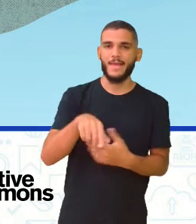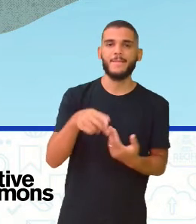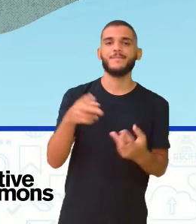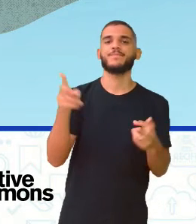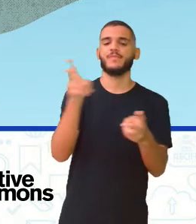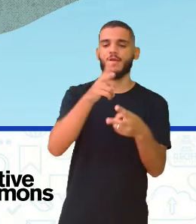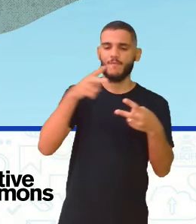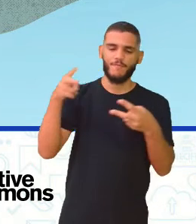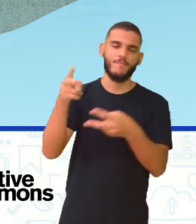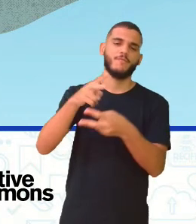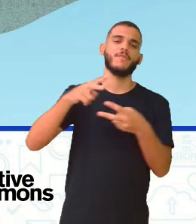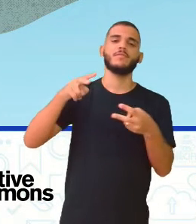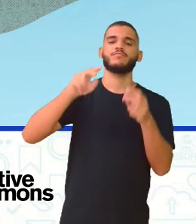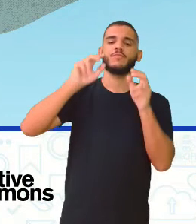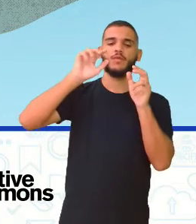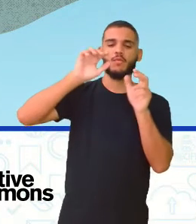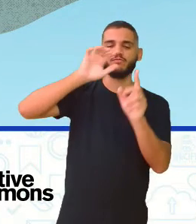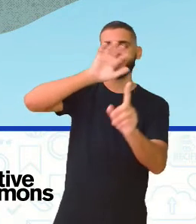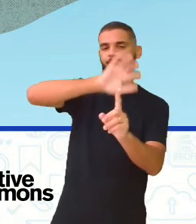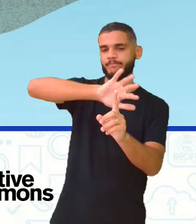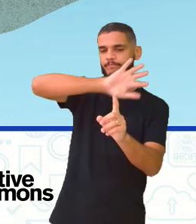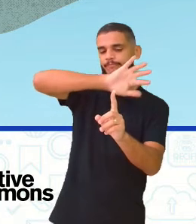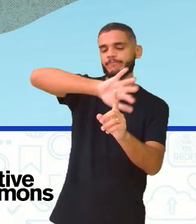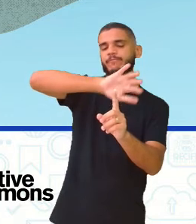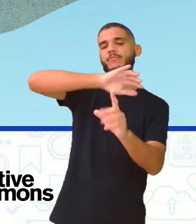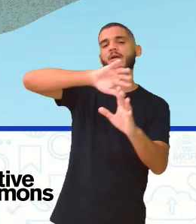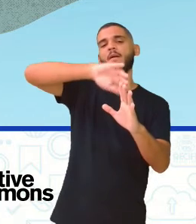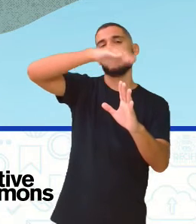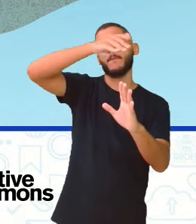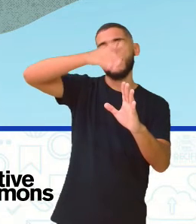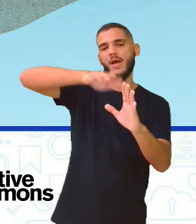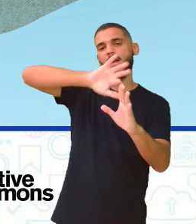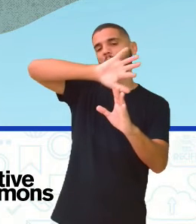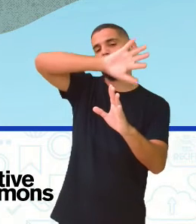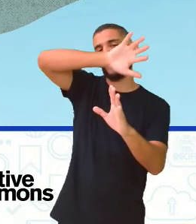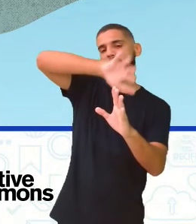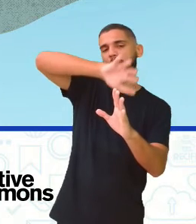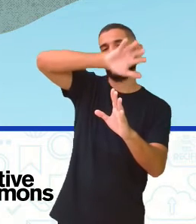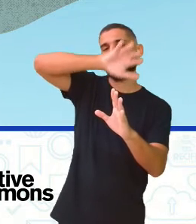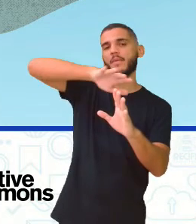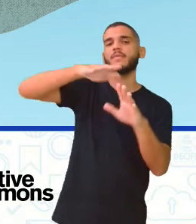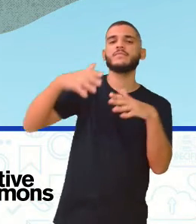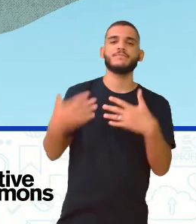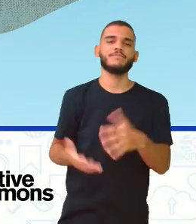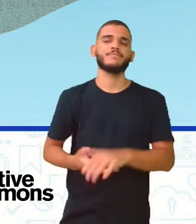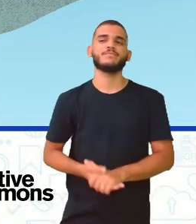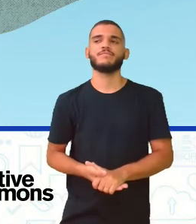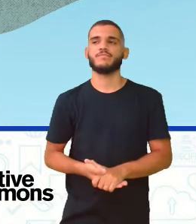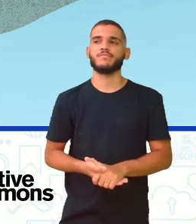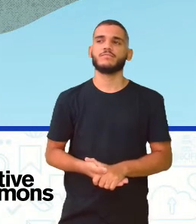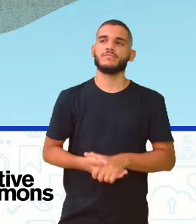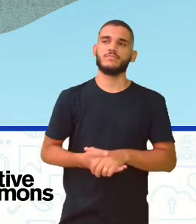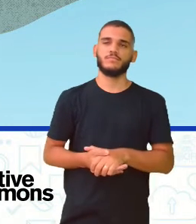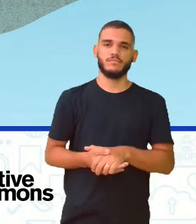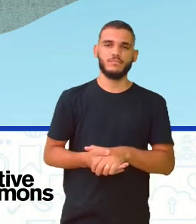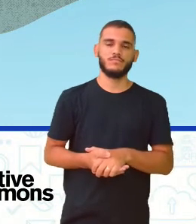grandes estruturas de relevo formado com alguma perfuração, com